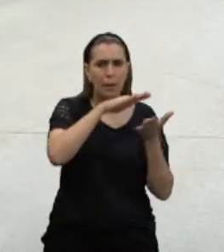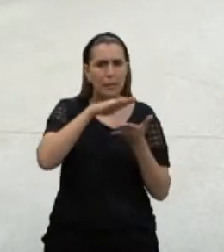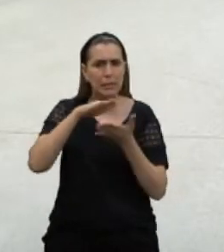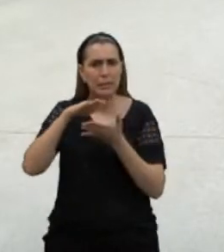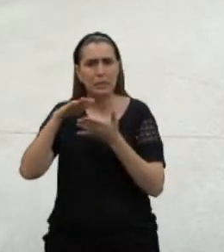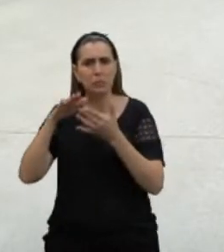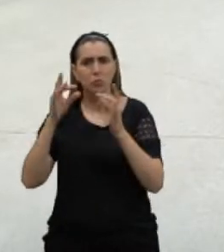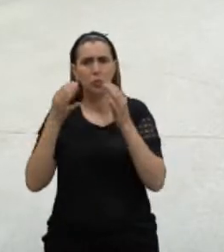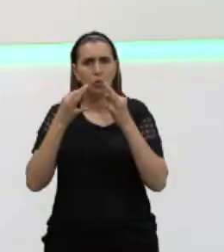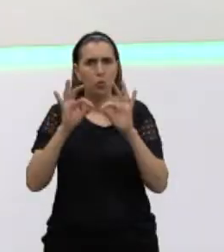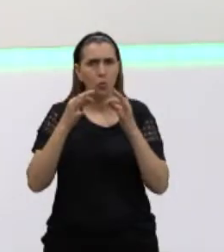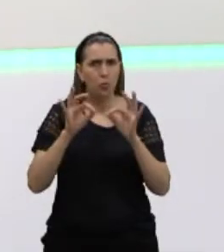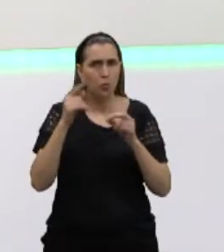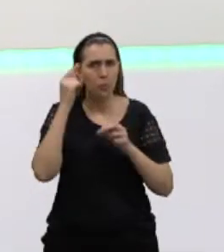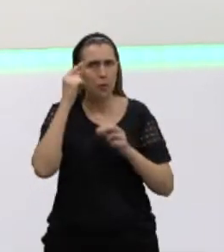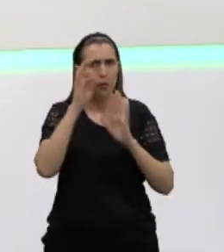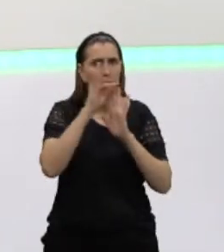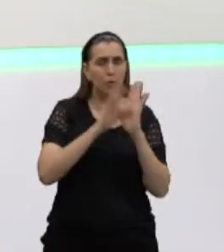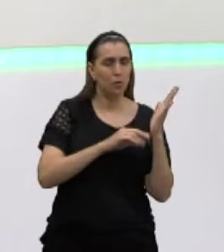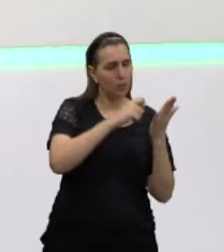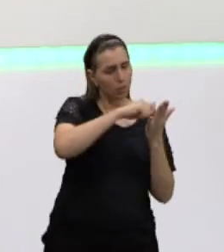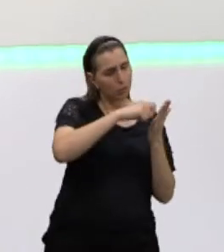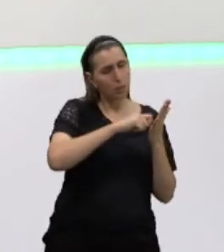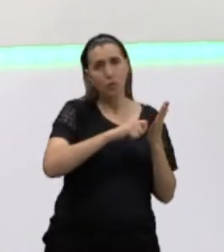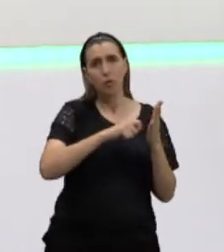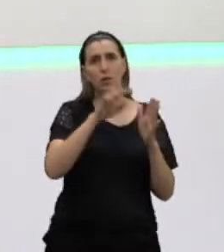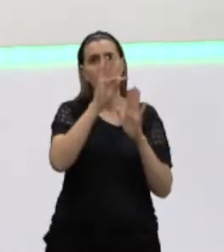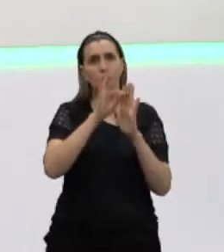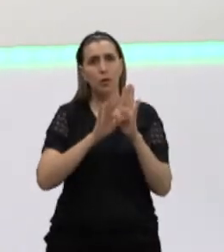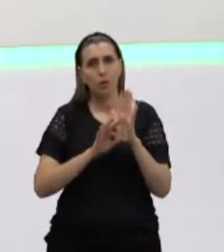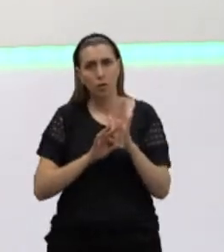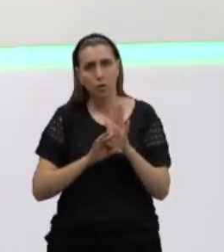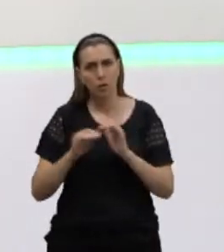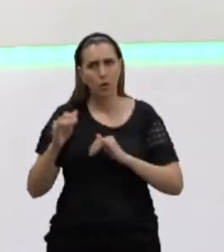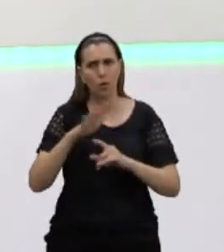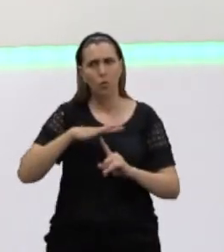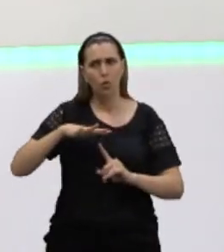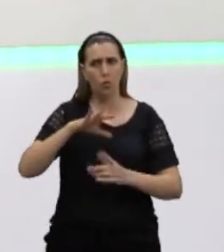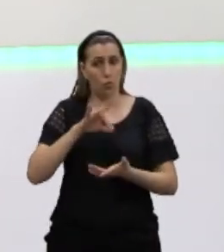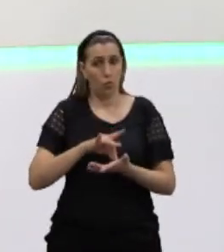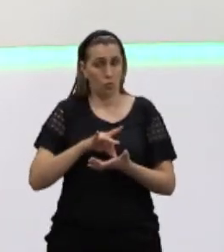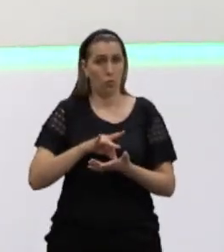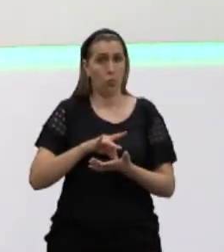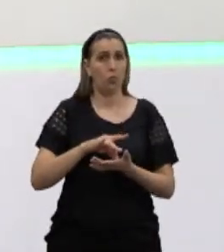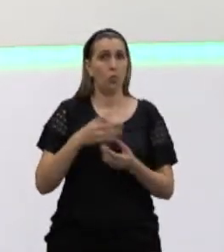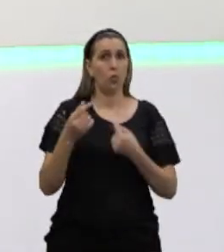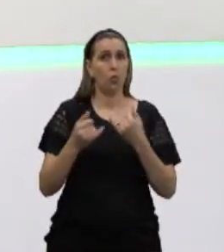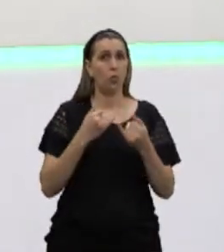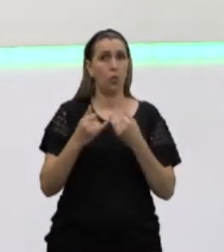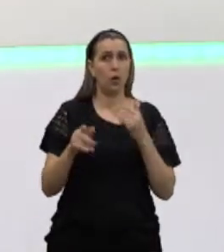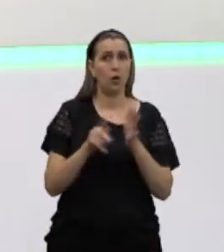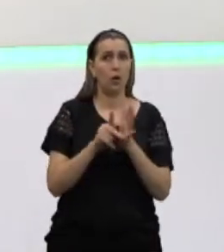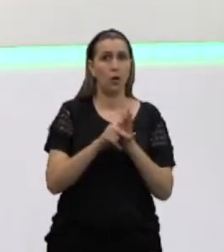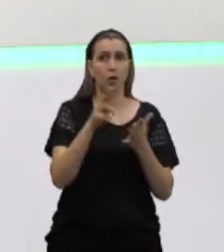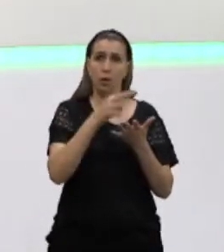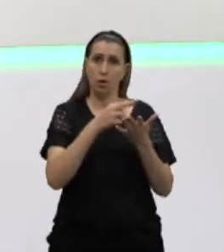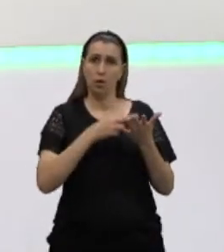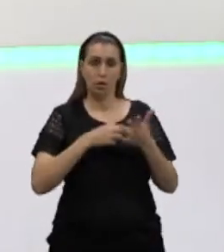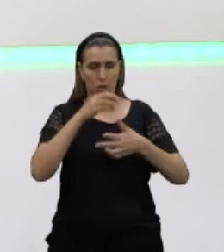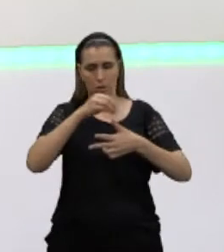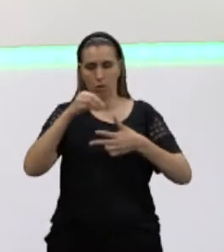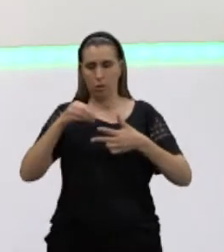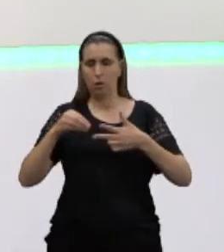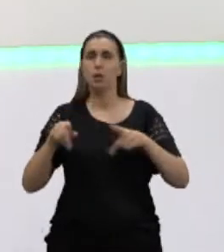sintático, pensando em textos escritos, pensando em textos em situações mais formais, como, por exemplo, a própria redação do Enem,